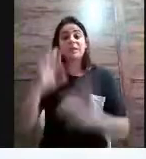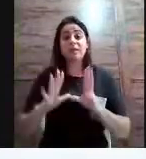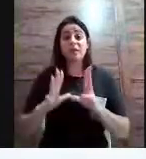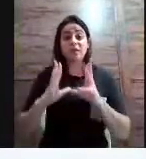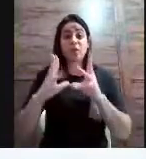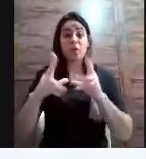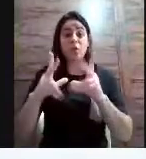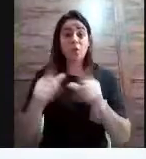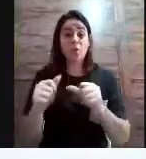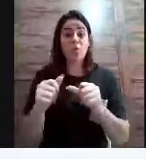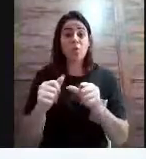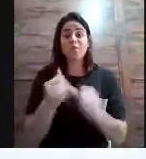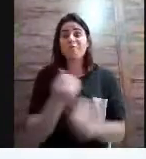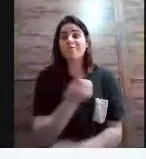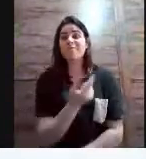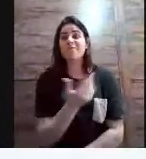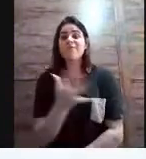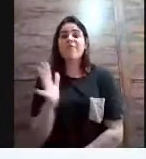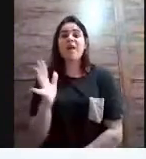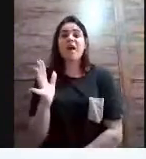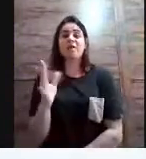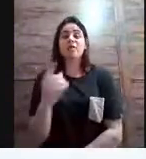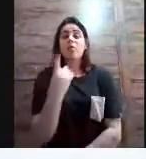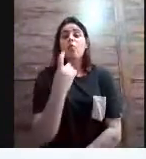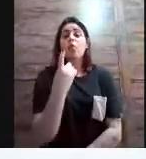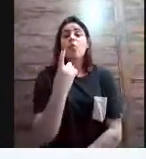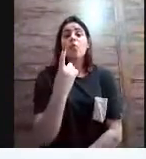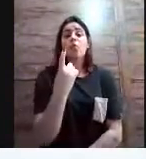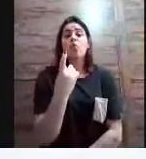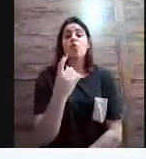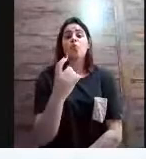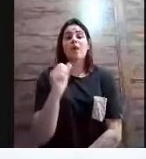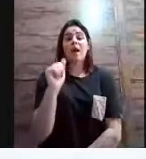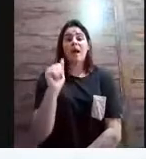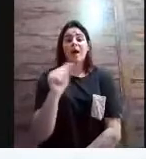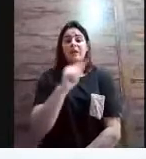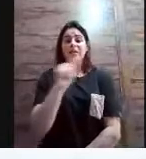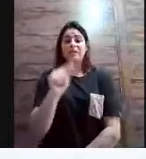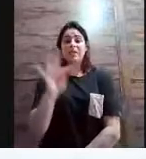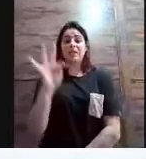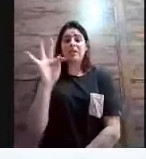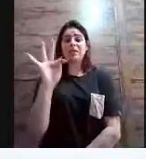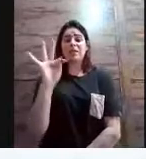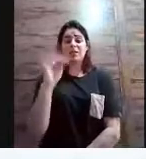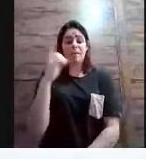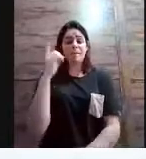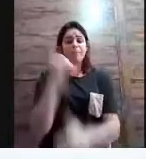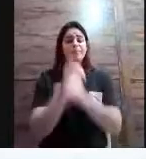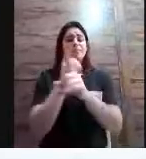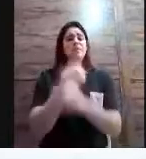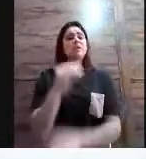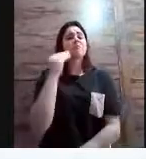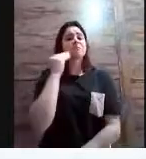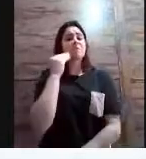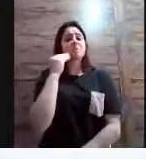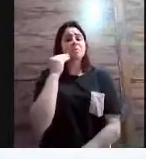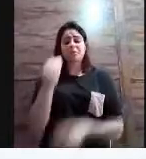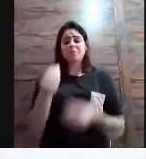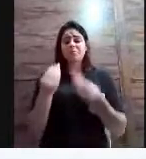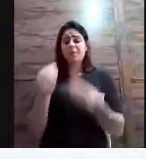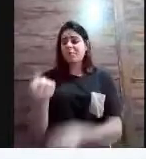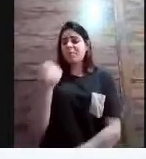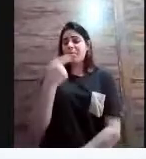foram inúmeros, só sobrou o AZT. Foi assim que o AZT foi descoberto. Foi por acaso. Vamos tentar dar esse remédio. O AZT deu